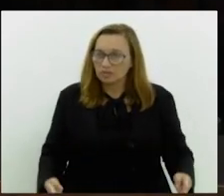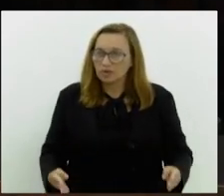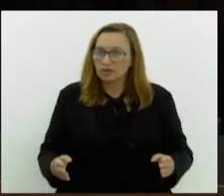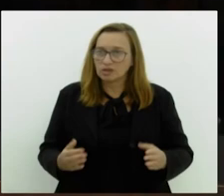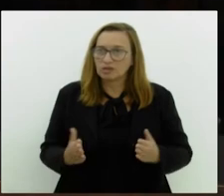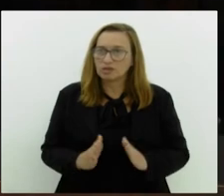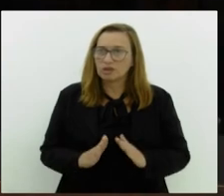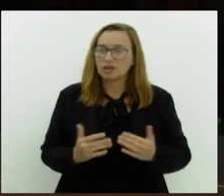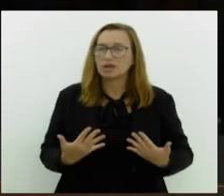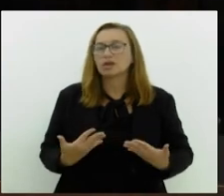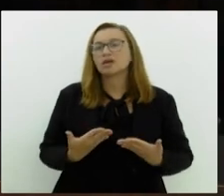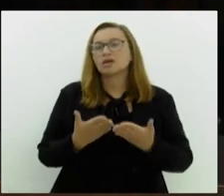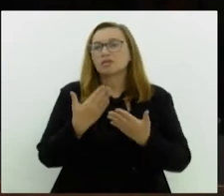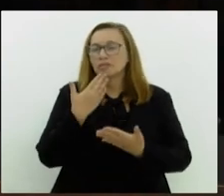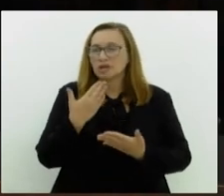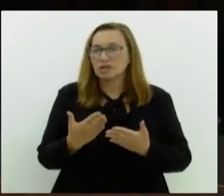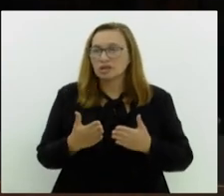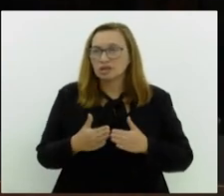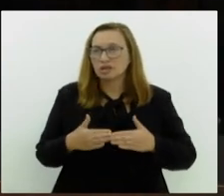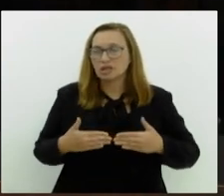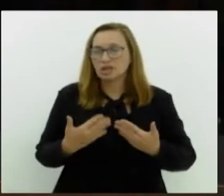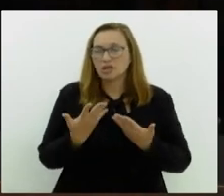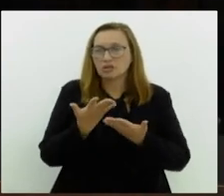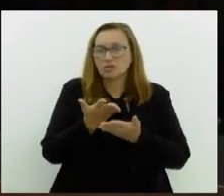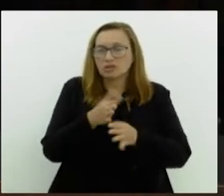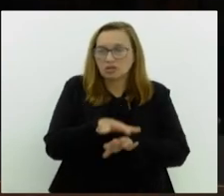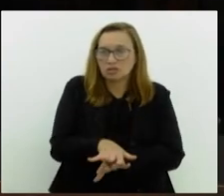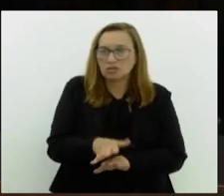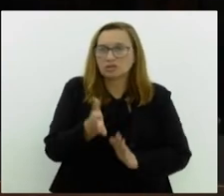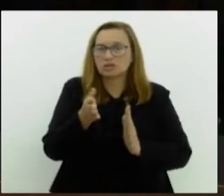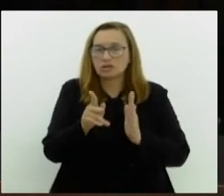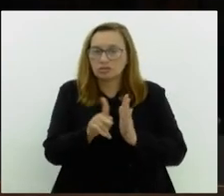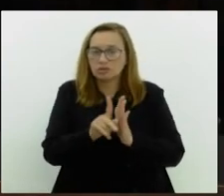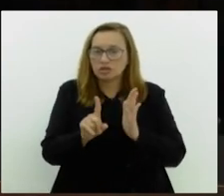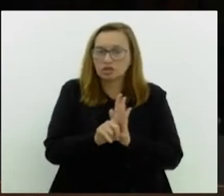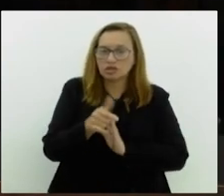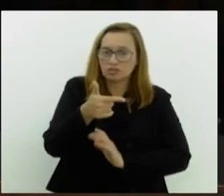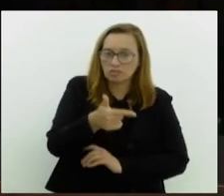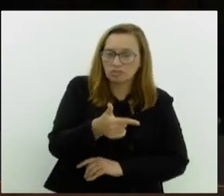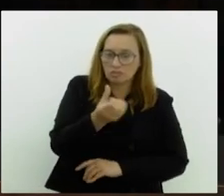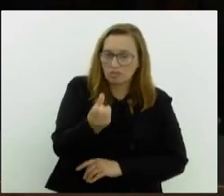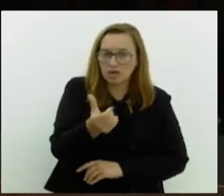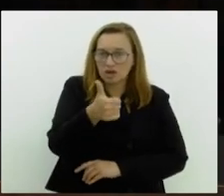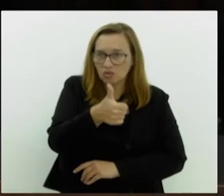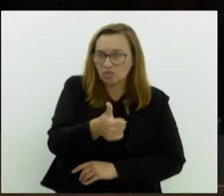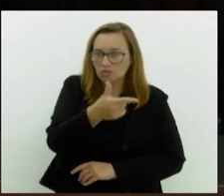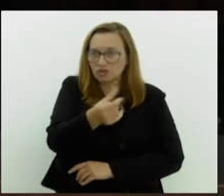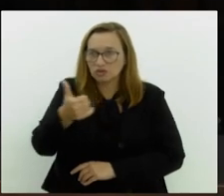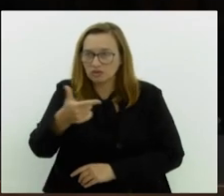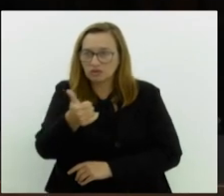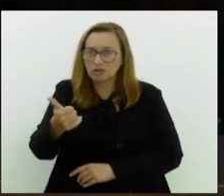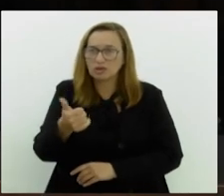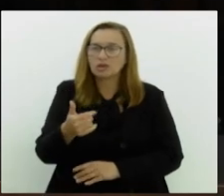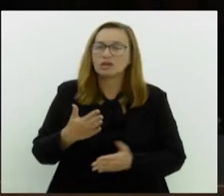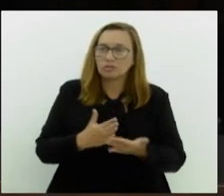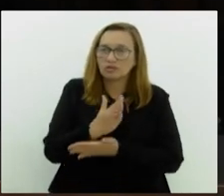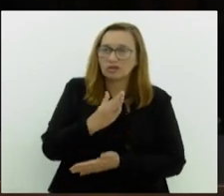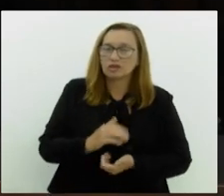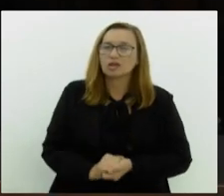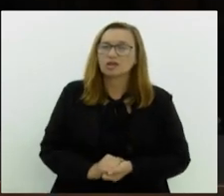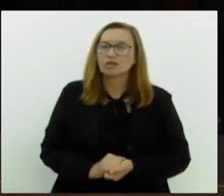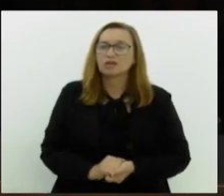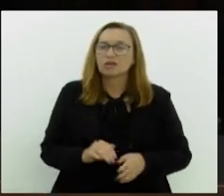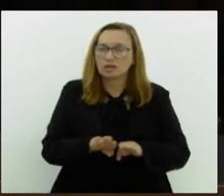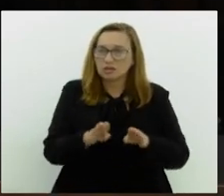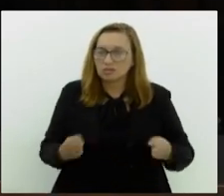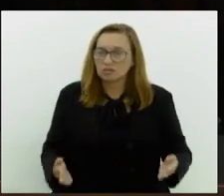requerimento de inclusão na ordem do dia do projeto 6128 de 22, deputado do Serginho. Senhores que aprovam, permaneçam como estão, aprovado. Há